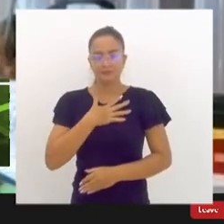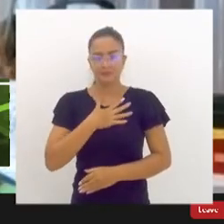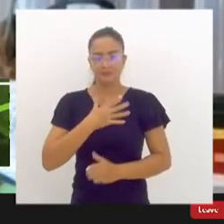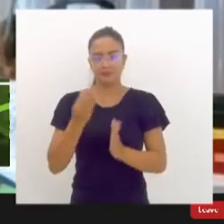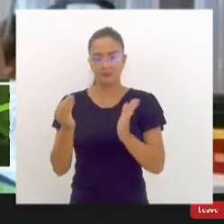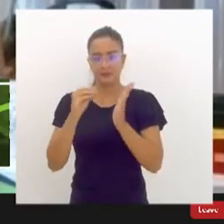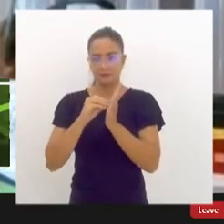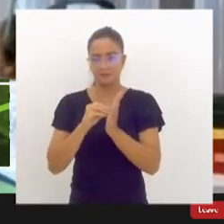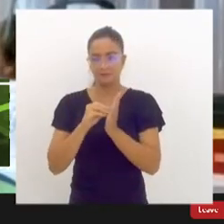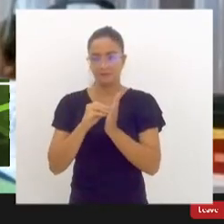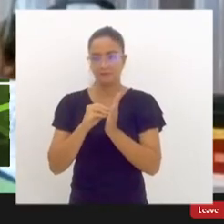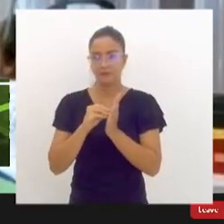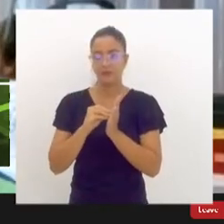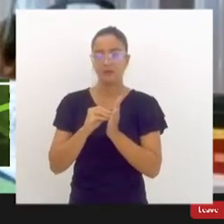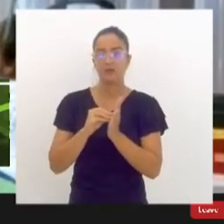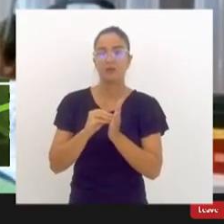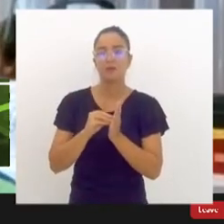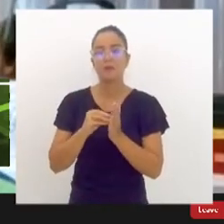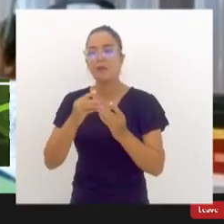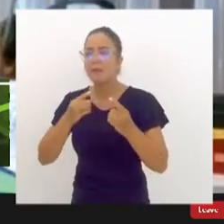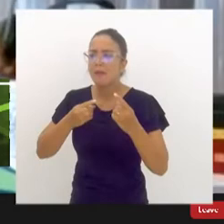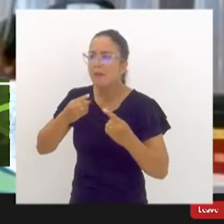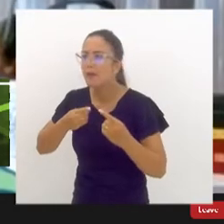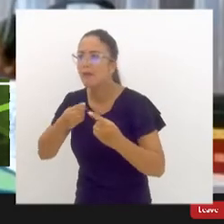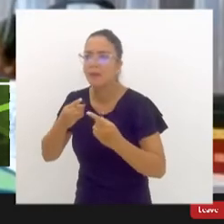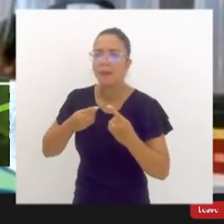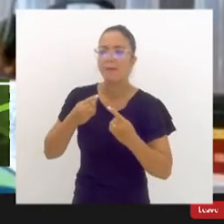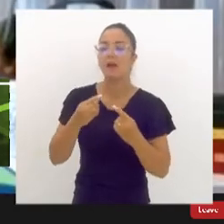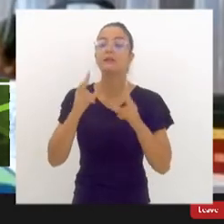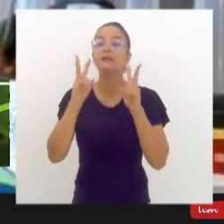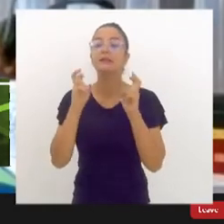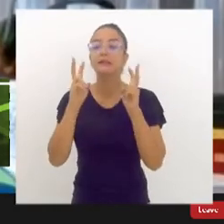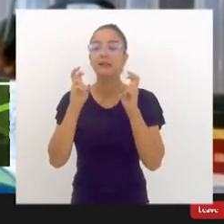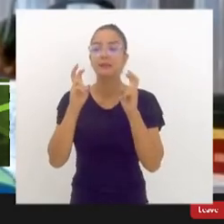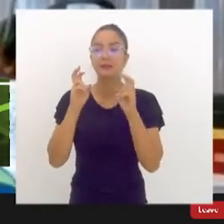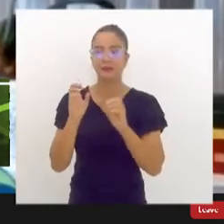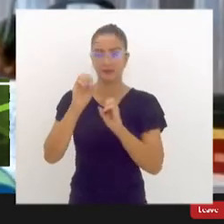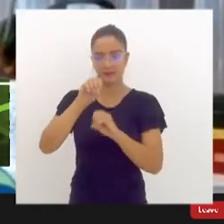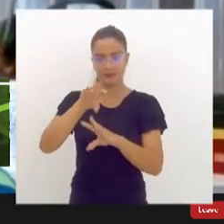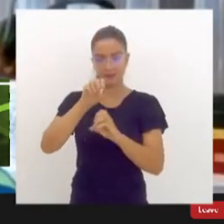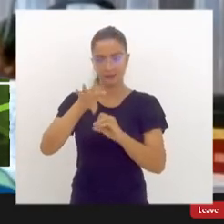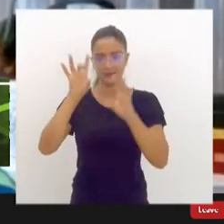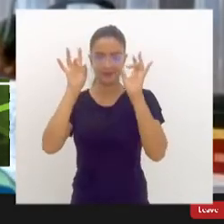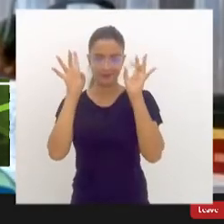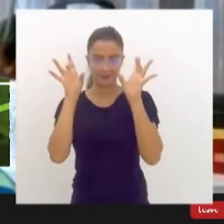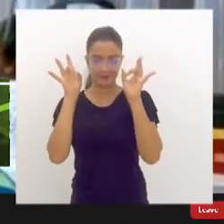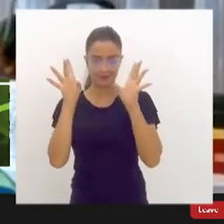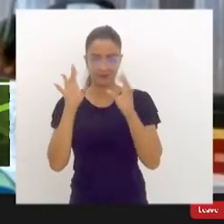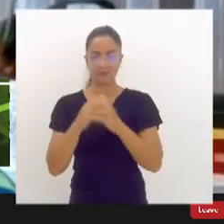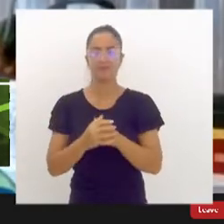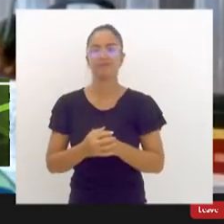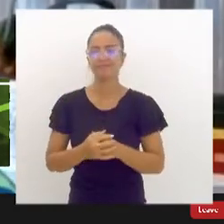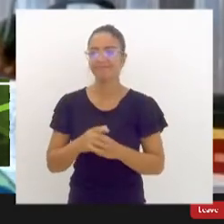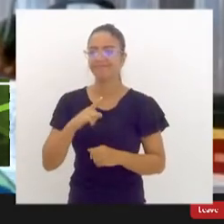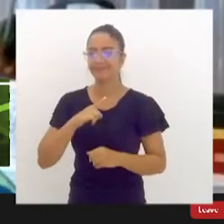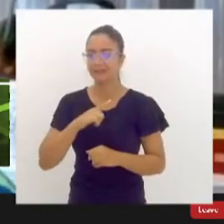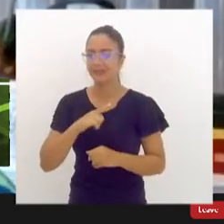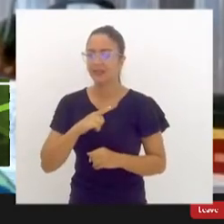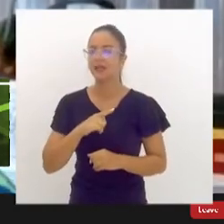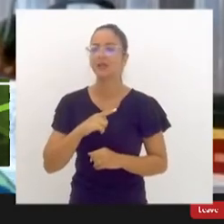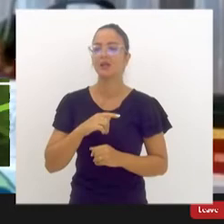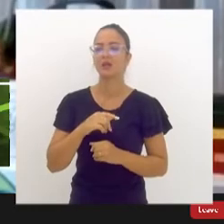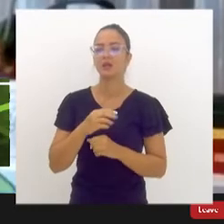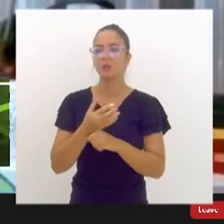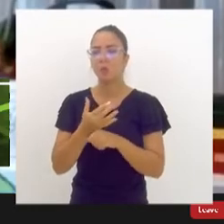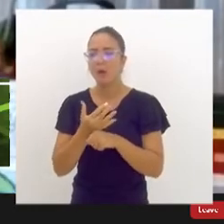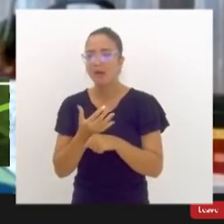a deliberação sobre educação especial, que contou com uma participação muito ativa da UERJ, professoras